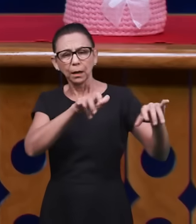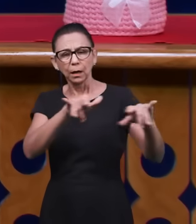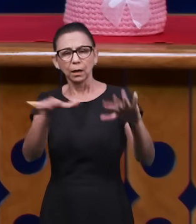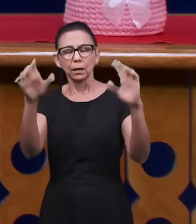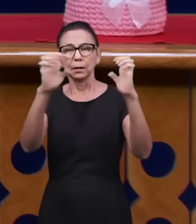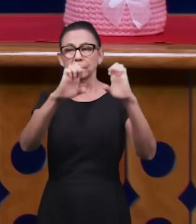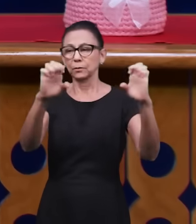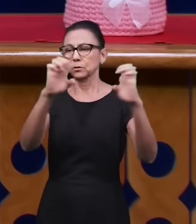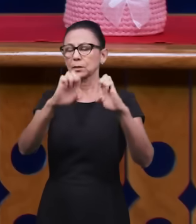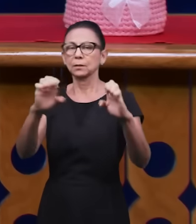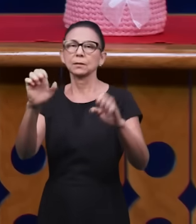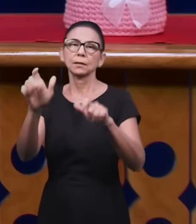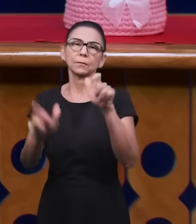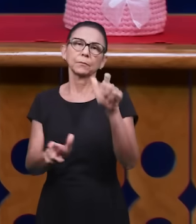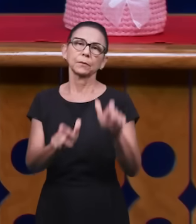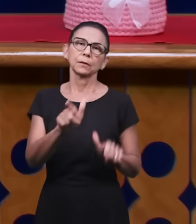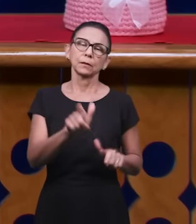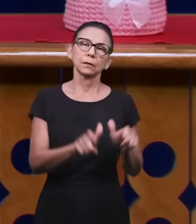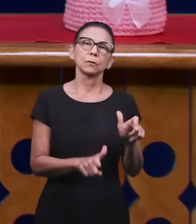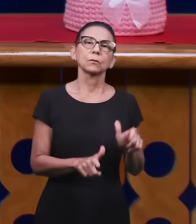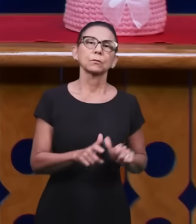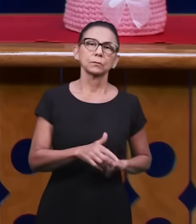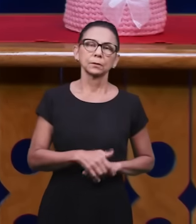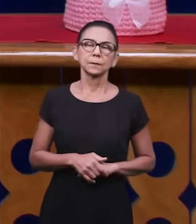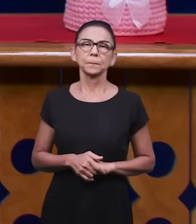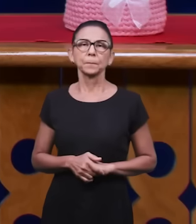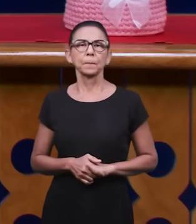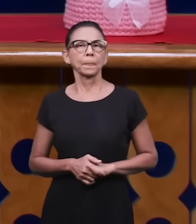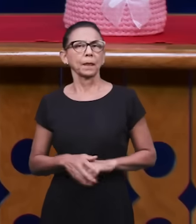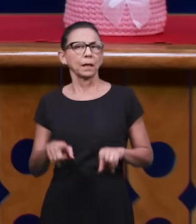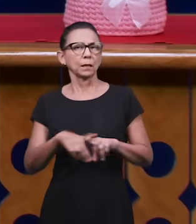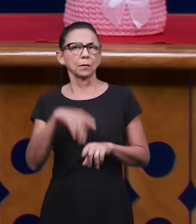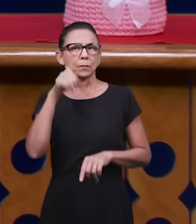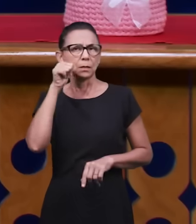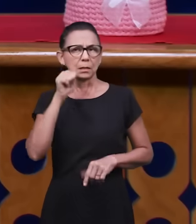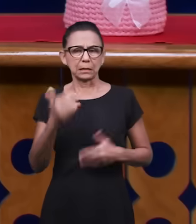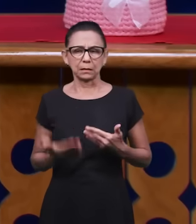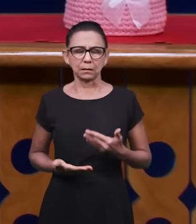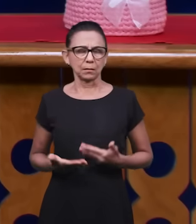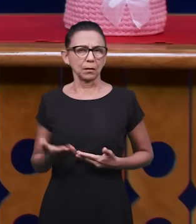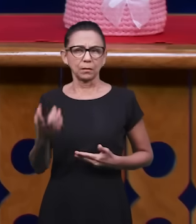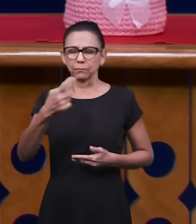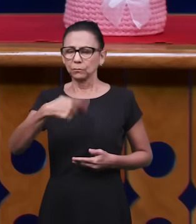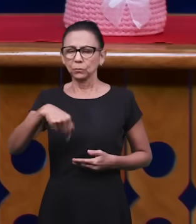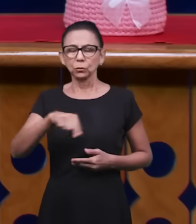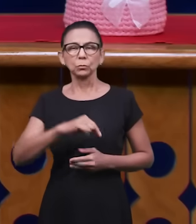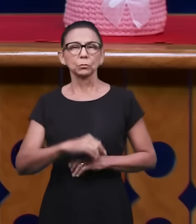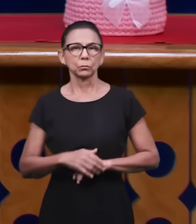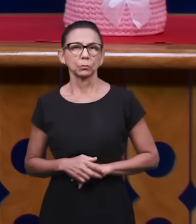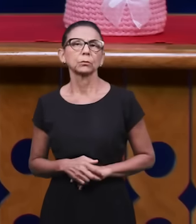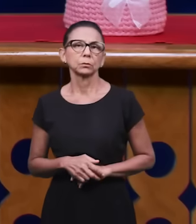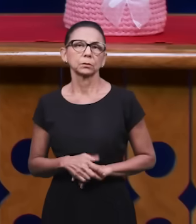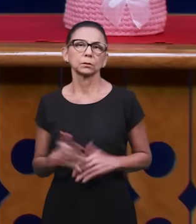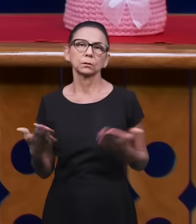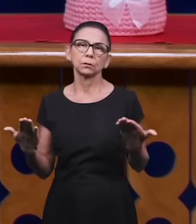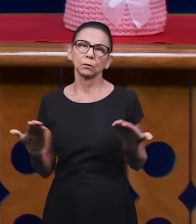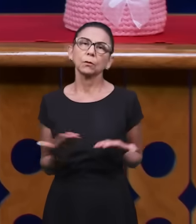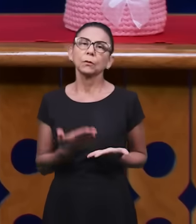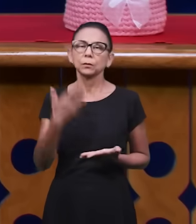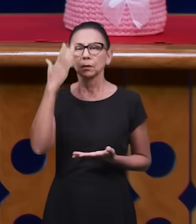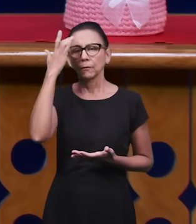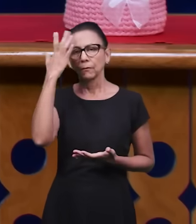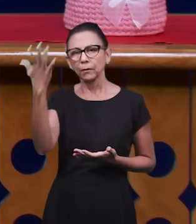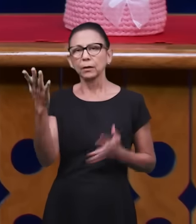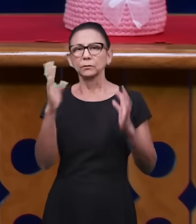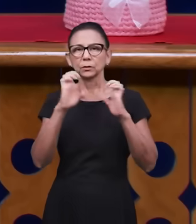do Senhor com esse trabalho, mas não só os jovens, as senhoras e todos nós. Hoje é bem mais fácil evangelizar, você tem um